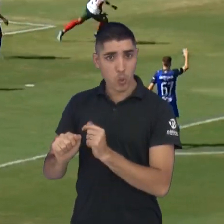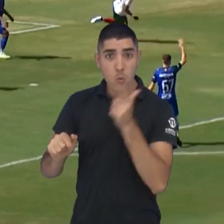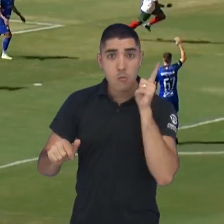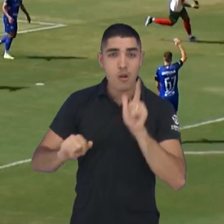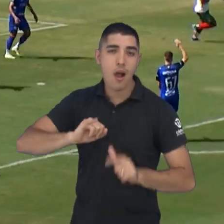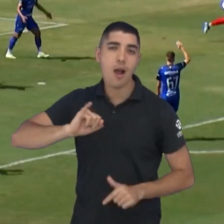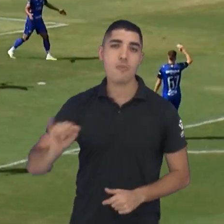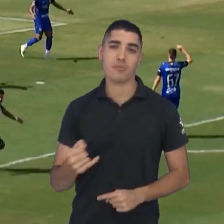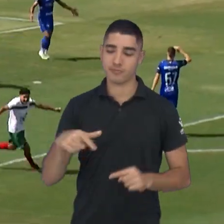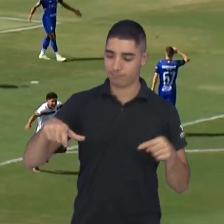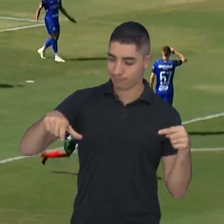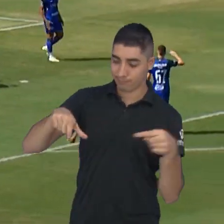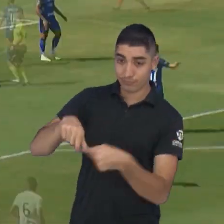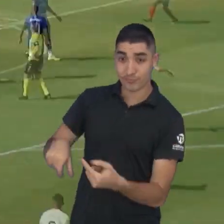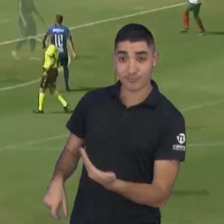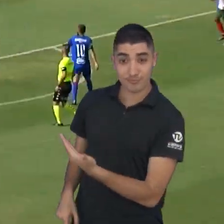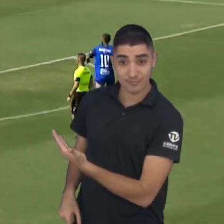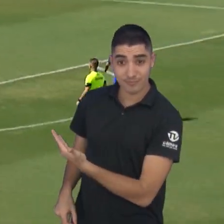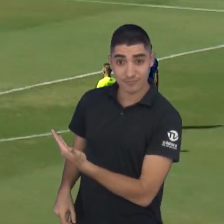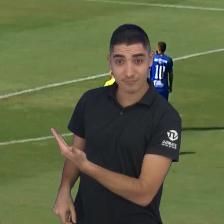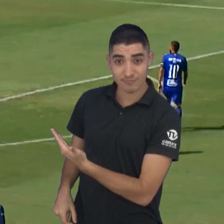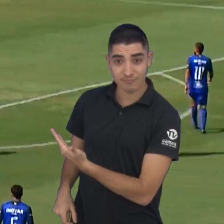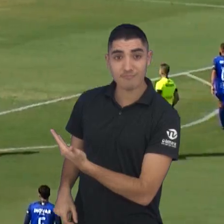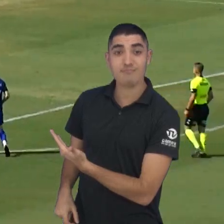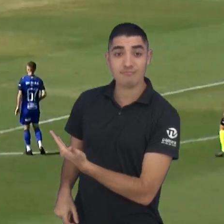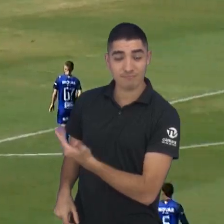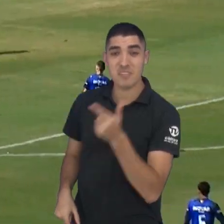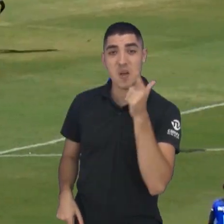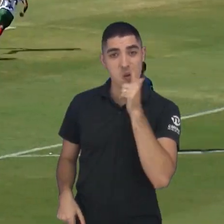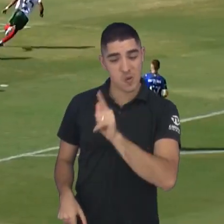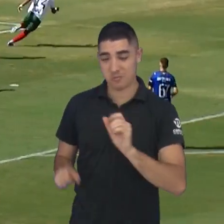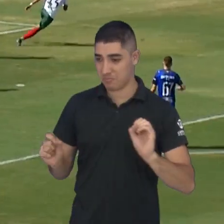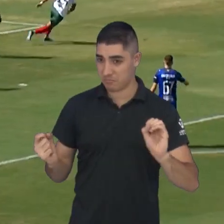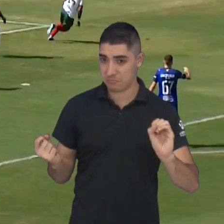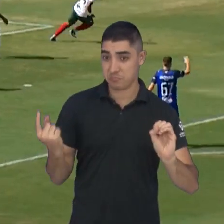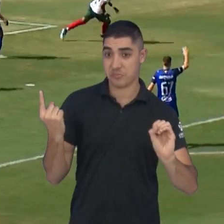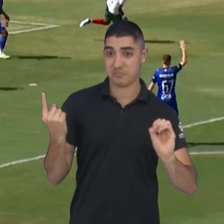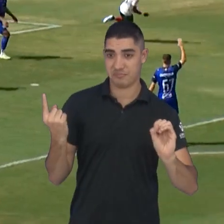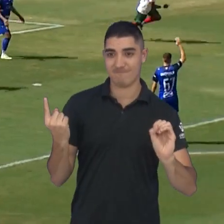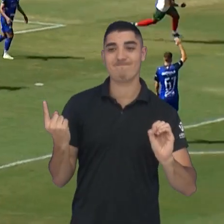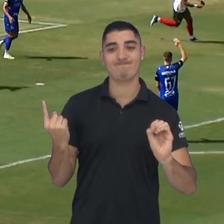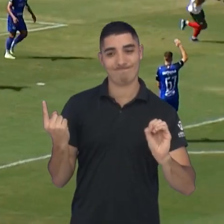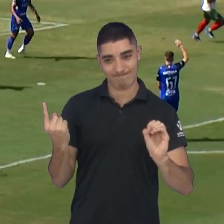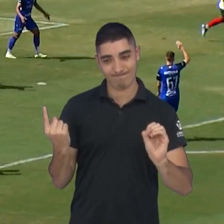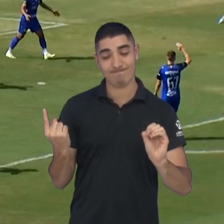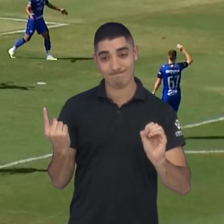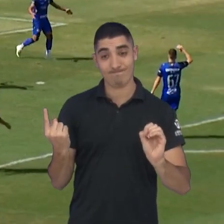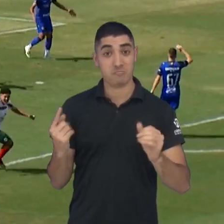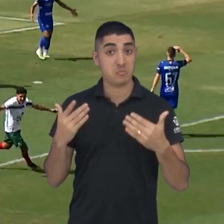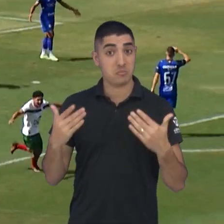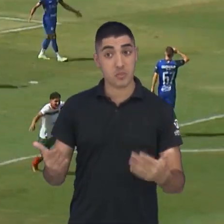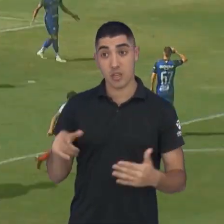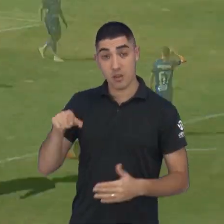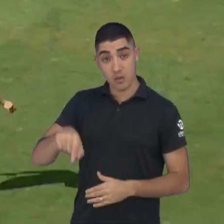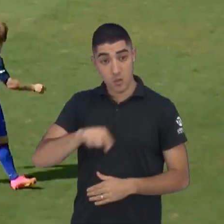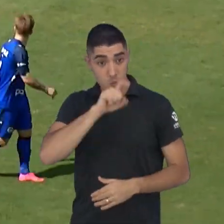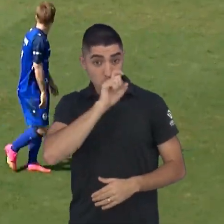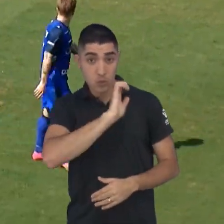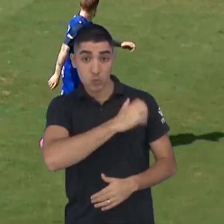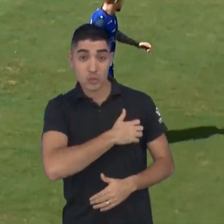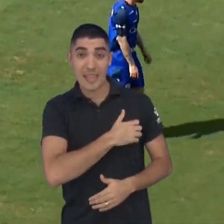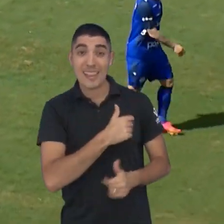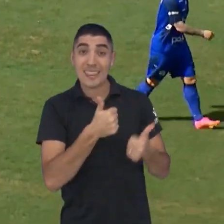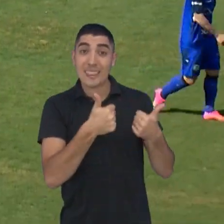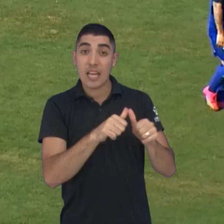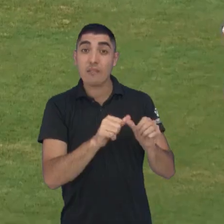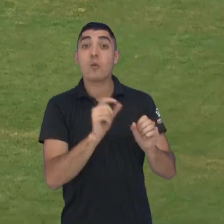pela esquerda e, com estilo, colocou a Briosa na frente. E, de quebra, encerrou a marca do São José sem tomar